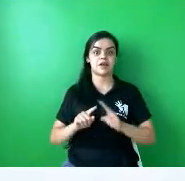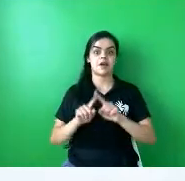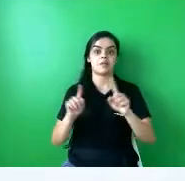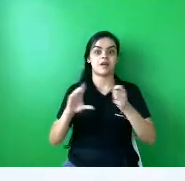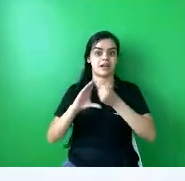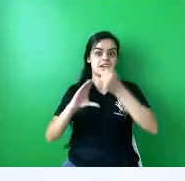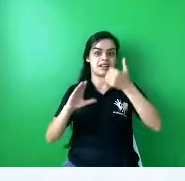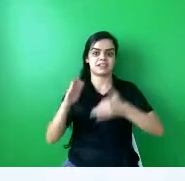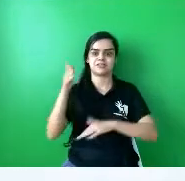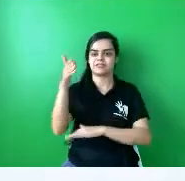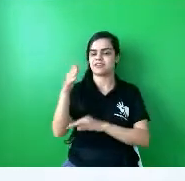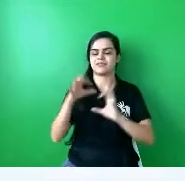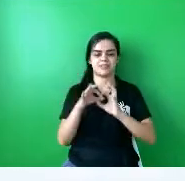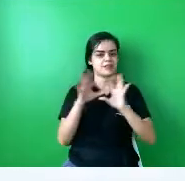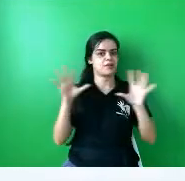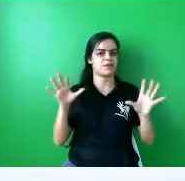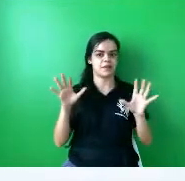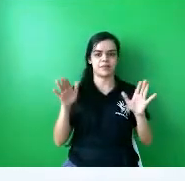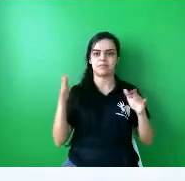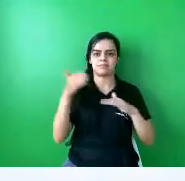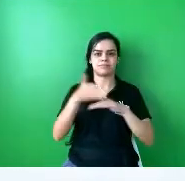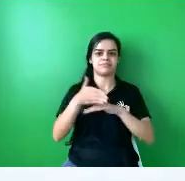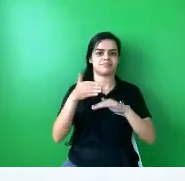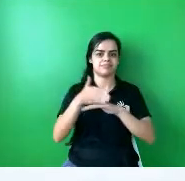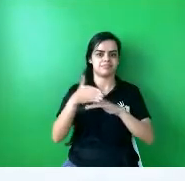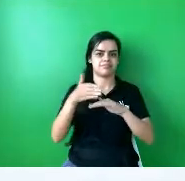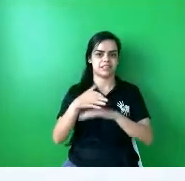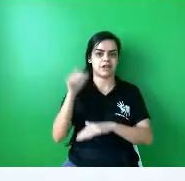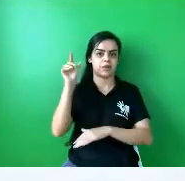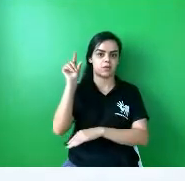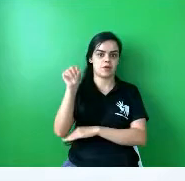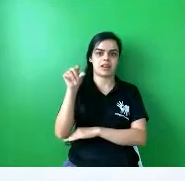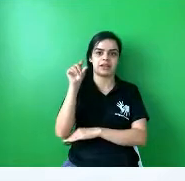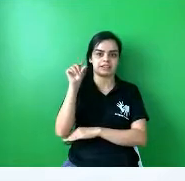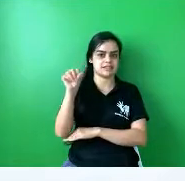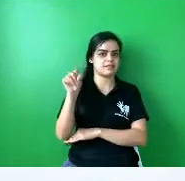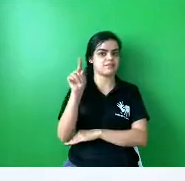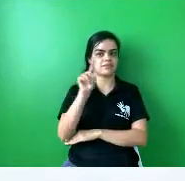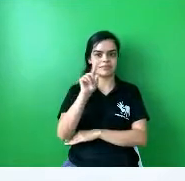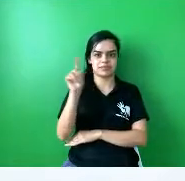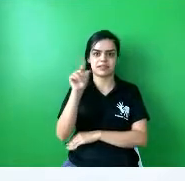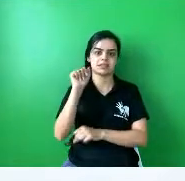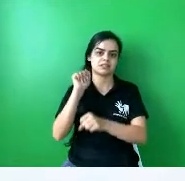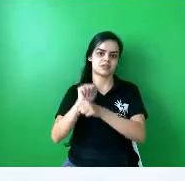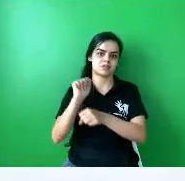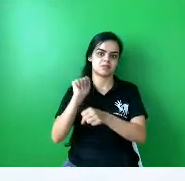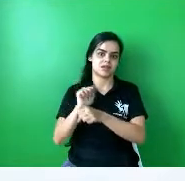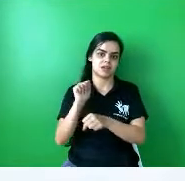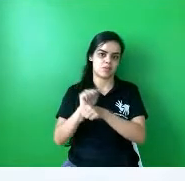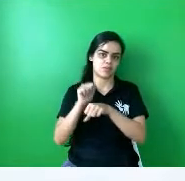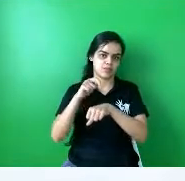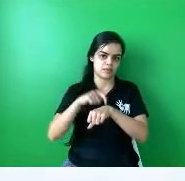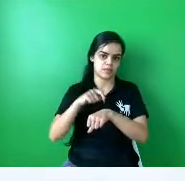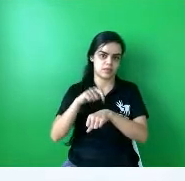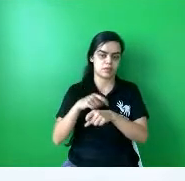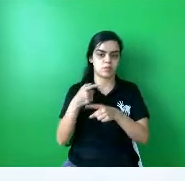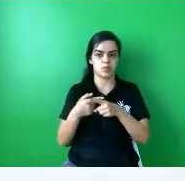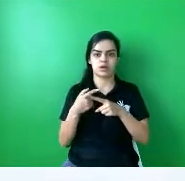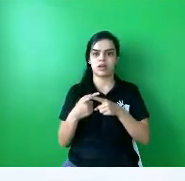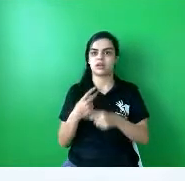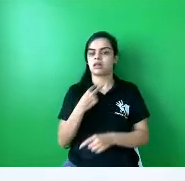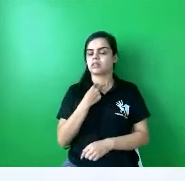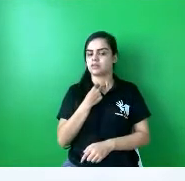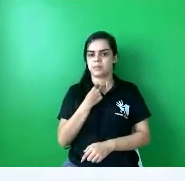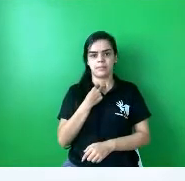característica de hotel não permite esse tipo de acesso. Então, Guaraqueçaba, infelizmente, o nosso sócio vai ter que aguardar mais um tempo, porque a gente não pode